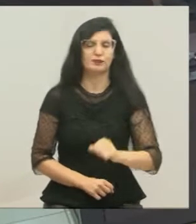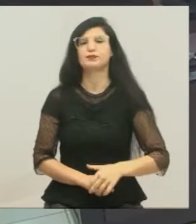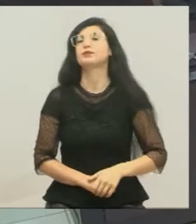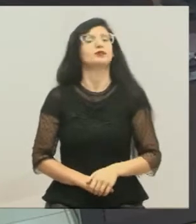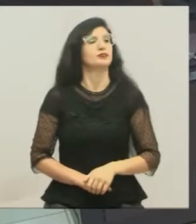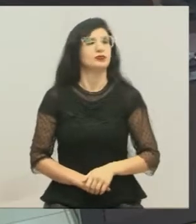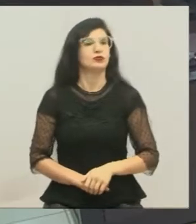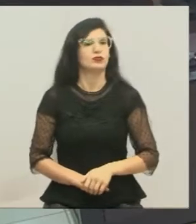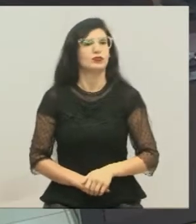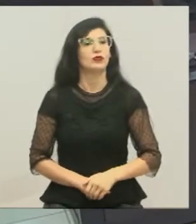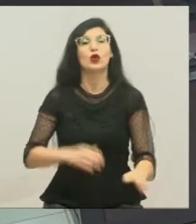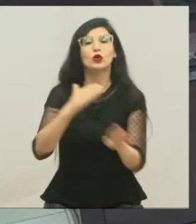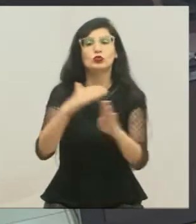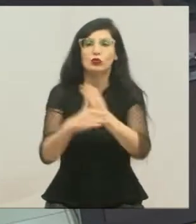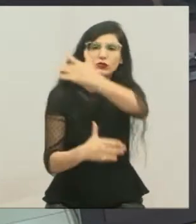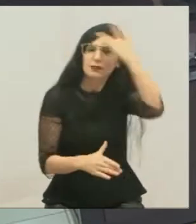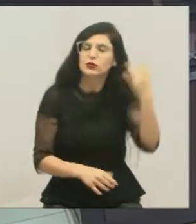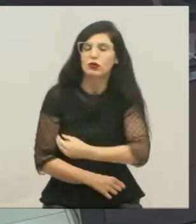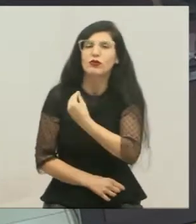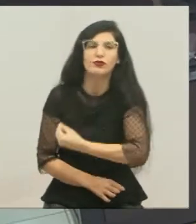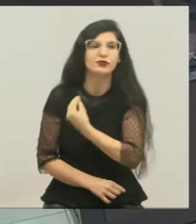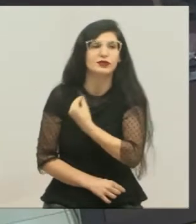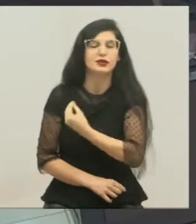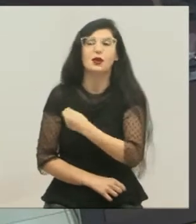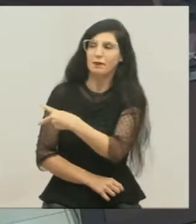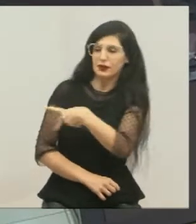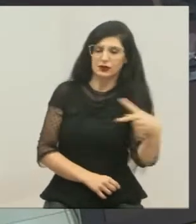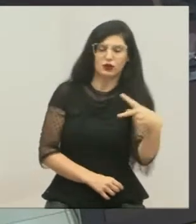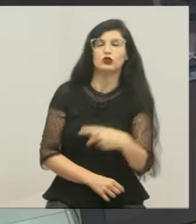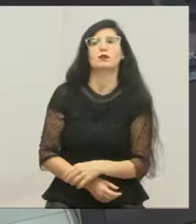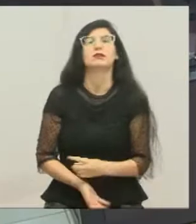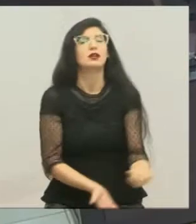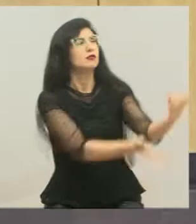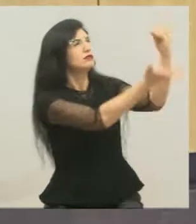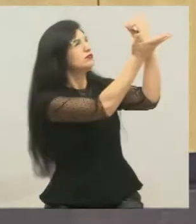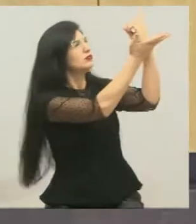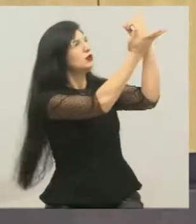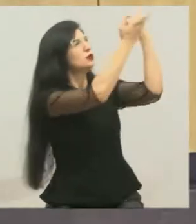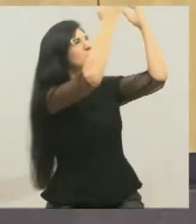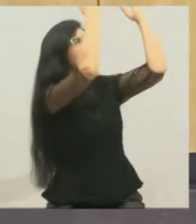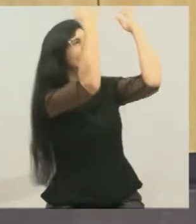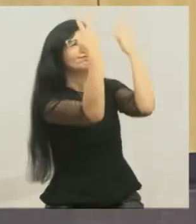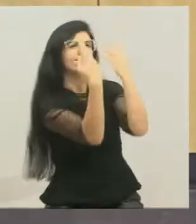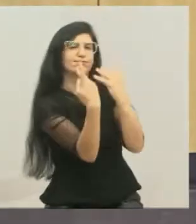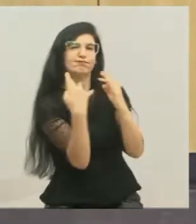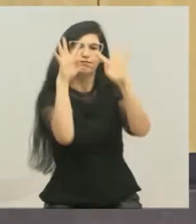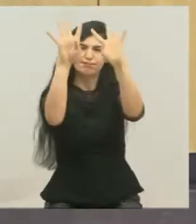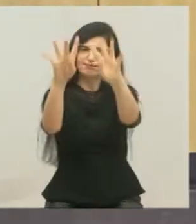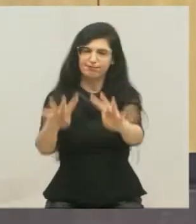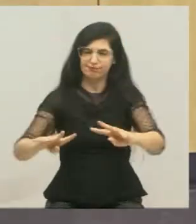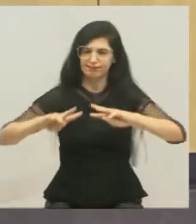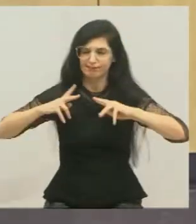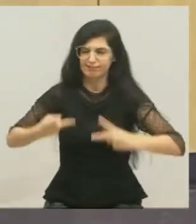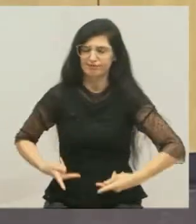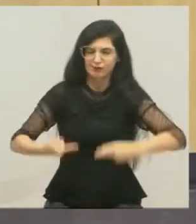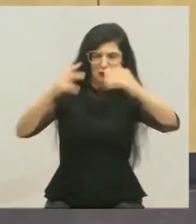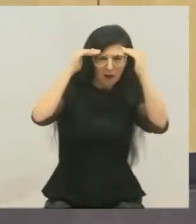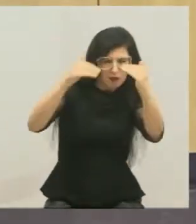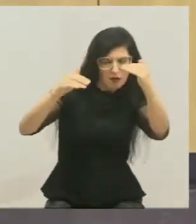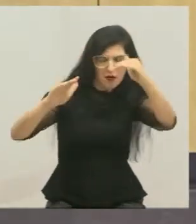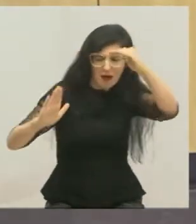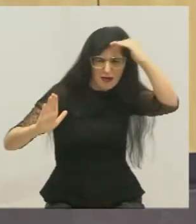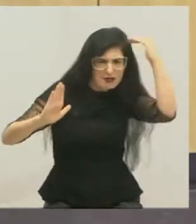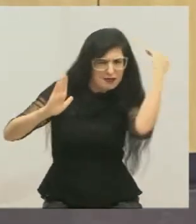Amizade. Estão todos presentes, senhor presidente. Sob a proteção de Deus e com o coração inteiramente voltado para a pátria e